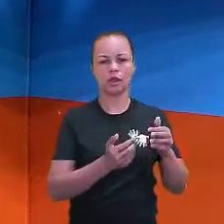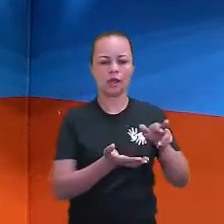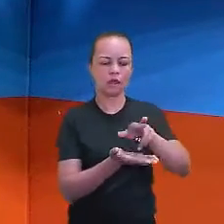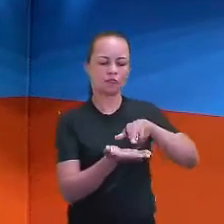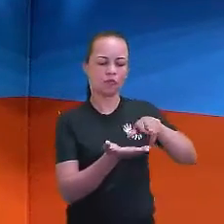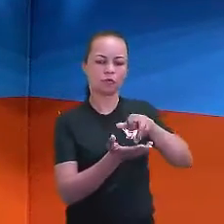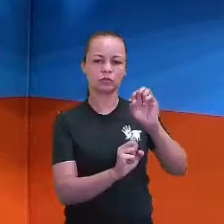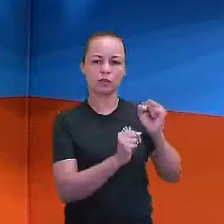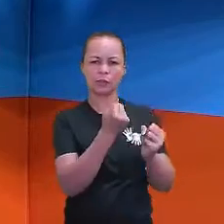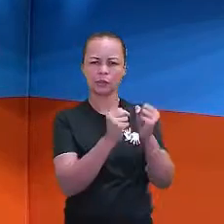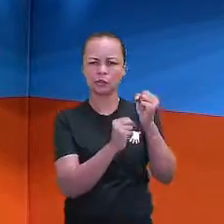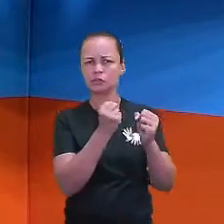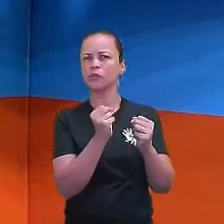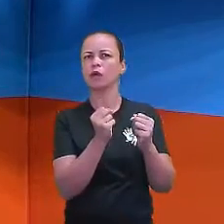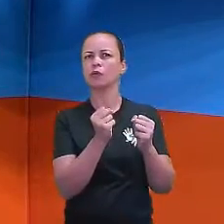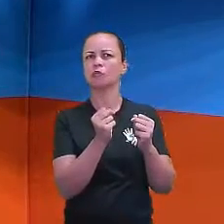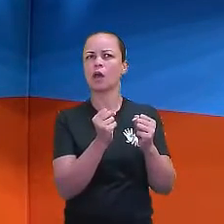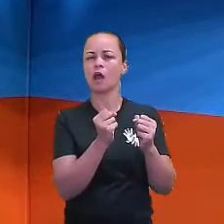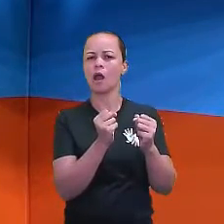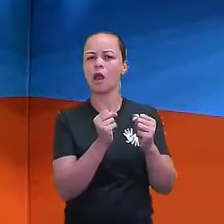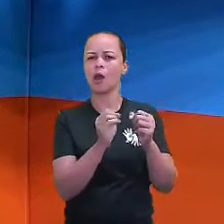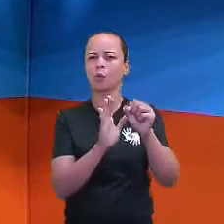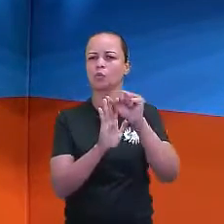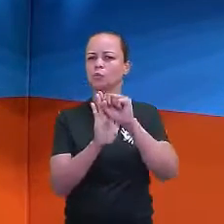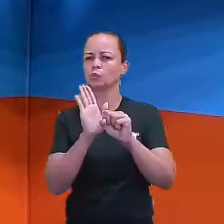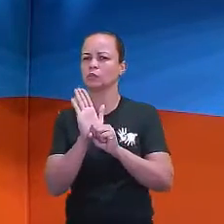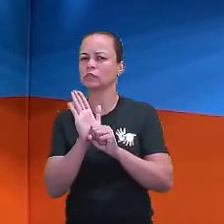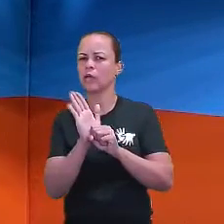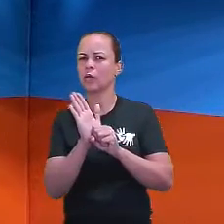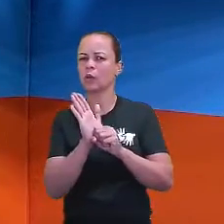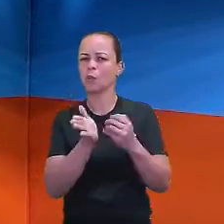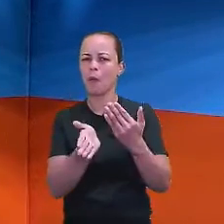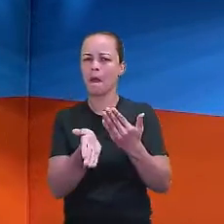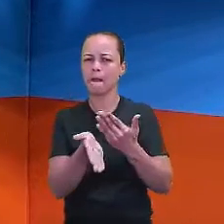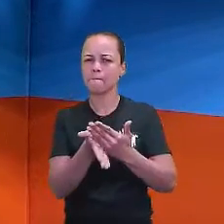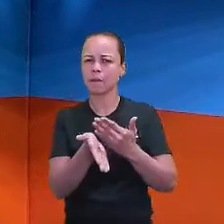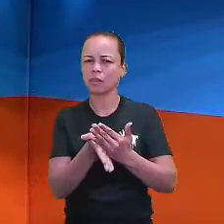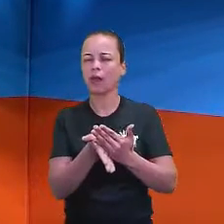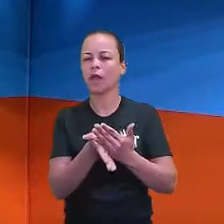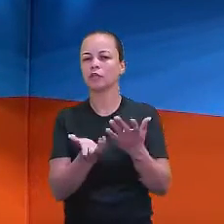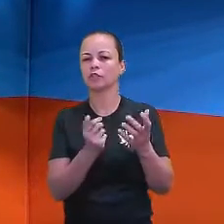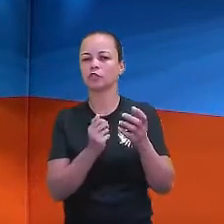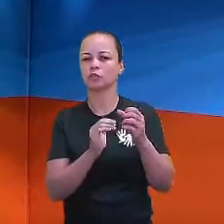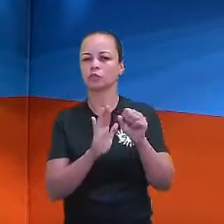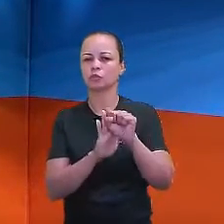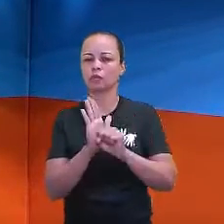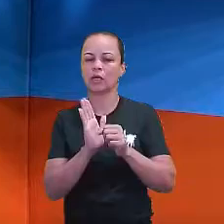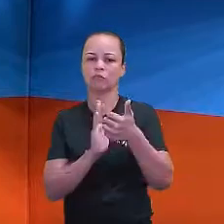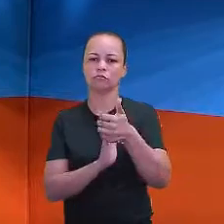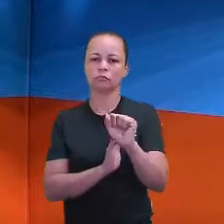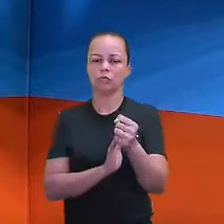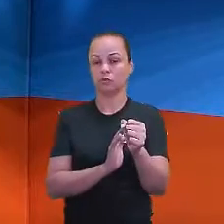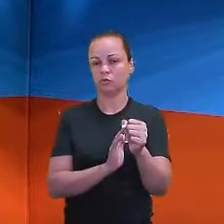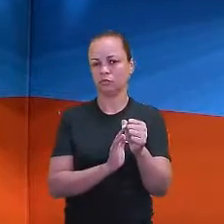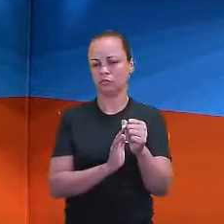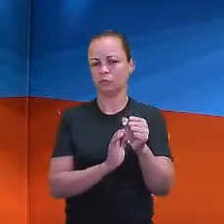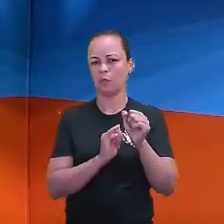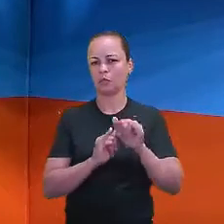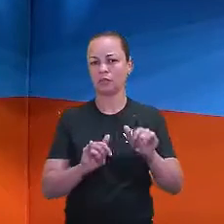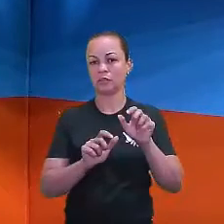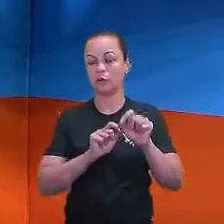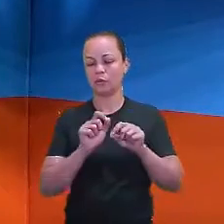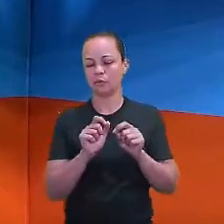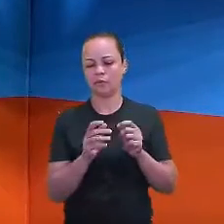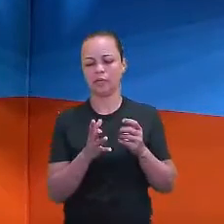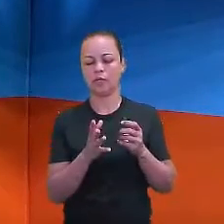seja, da metade do século XVIII para cá, a gente pode dizer como o uso dos